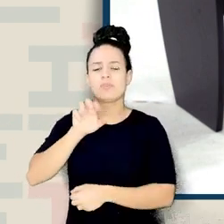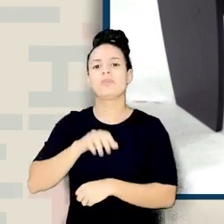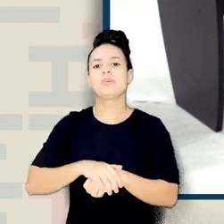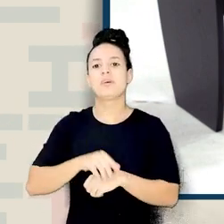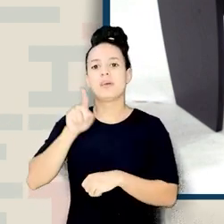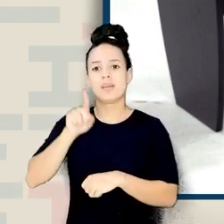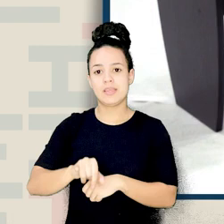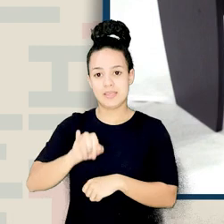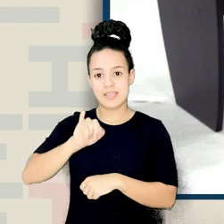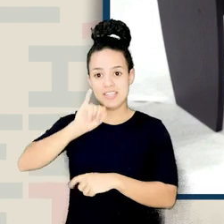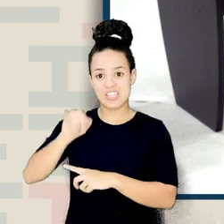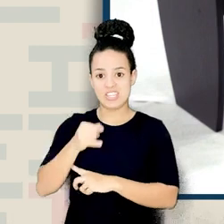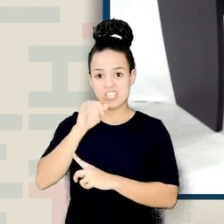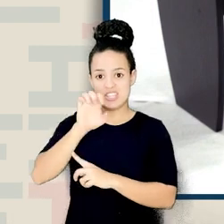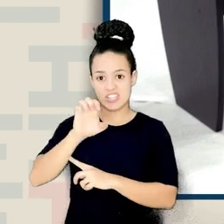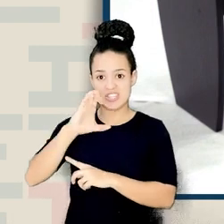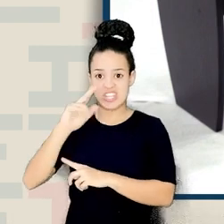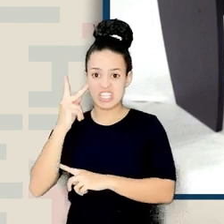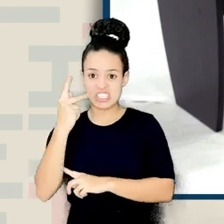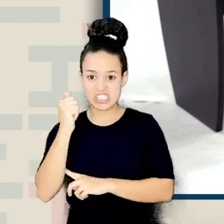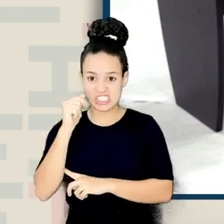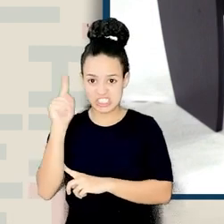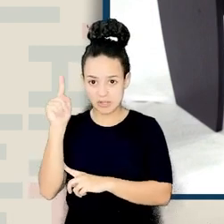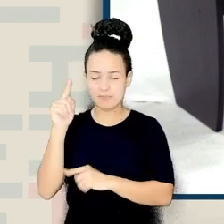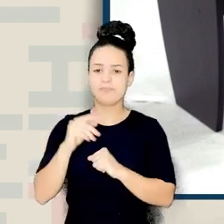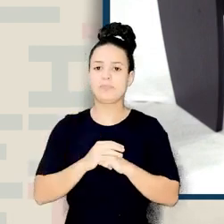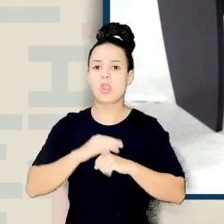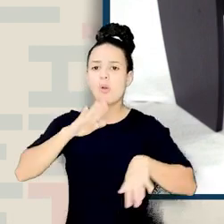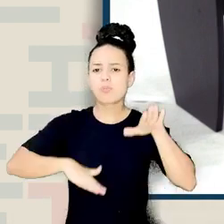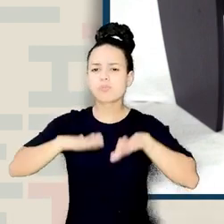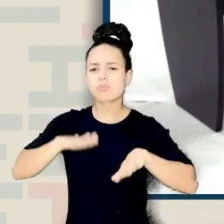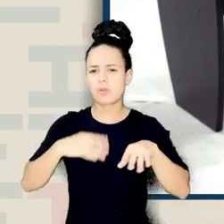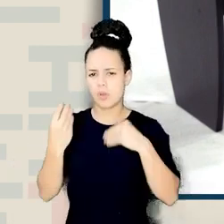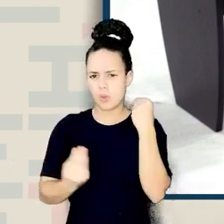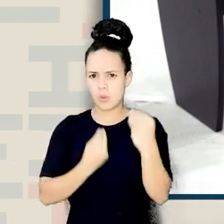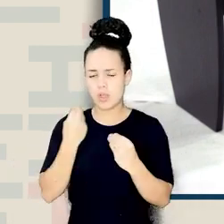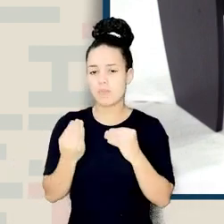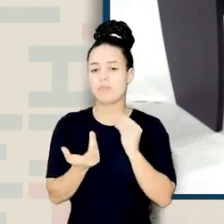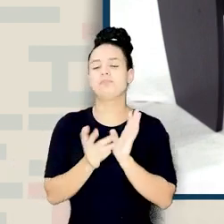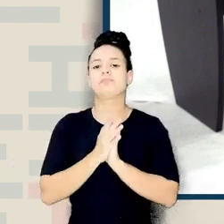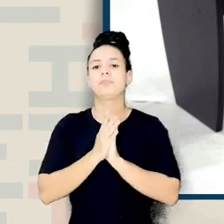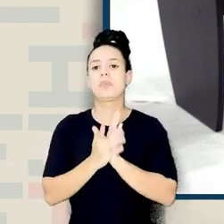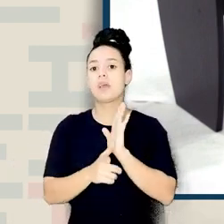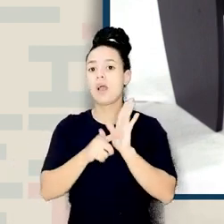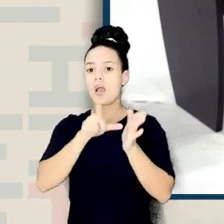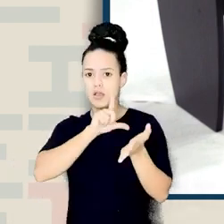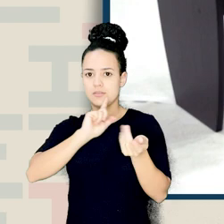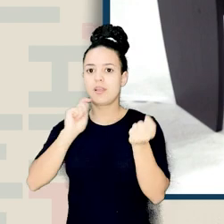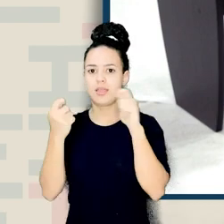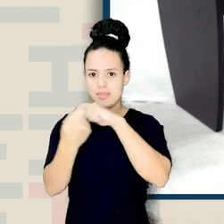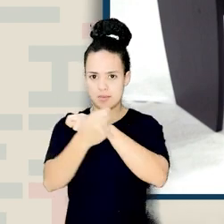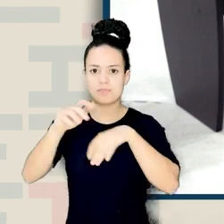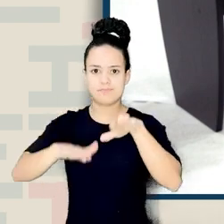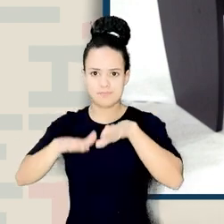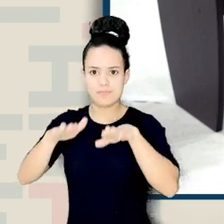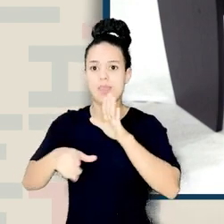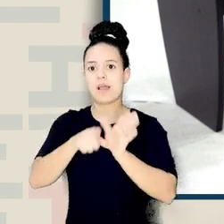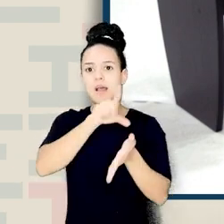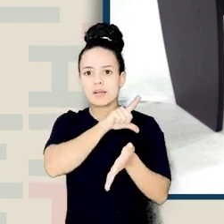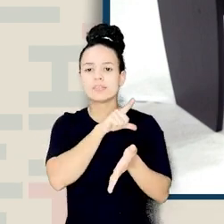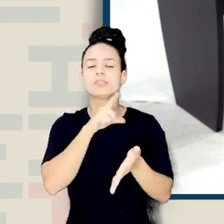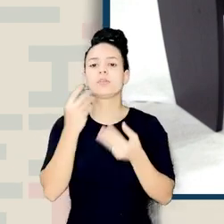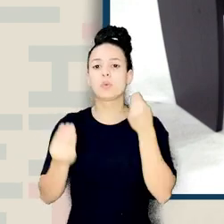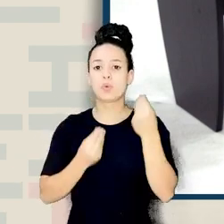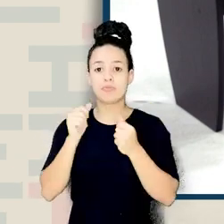do Ijexá, originalmente, nos tambores de mãos, antes de chegar às adaptações dos tambores, vai ser feita